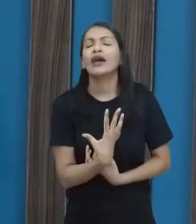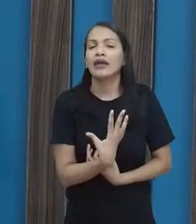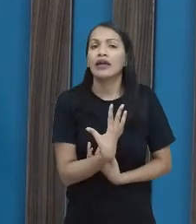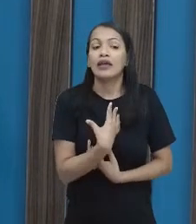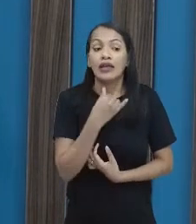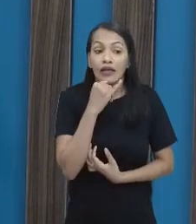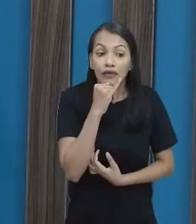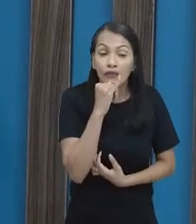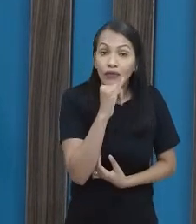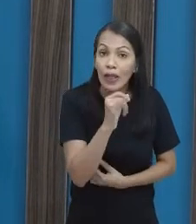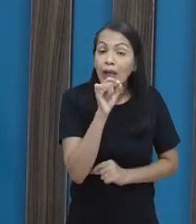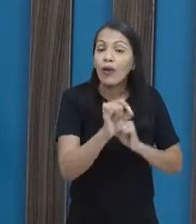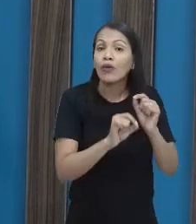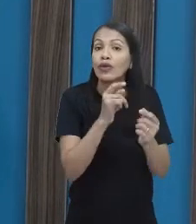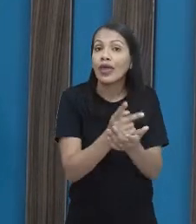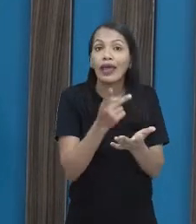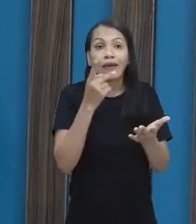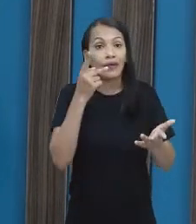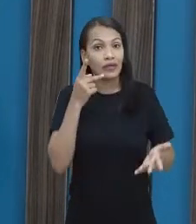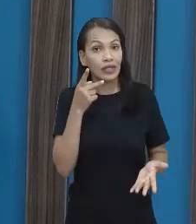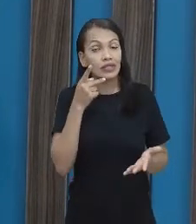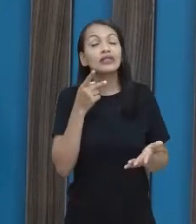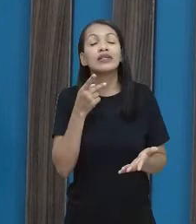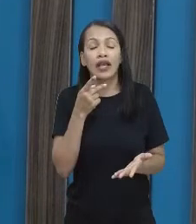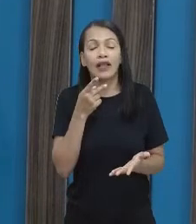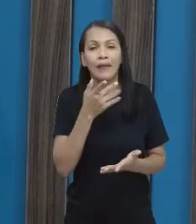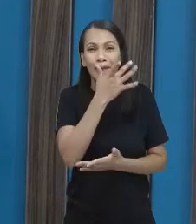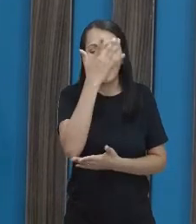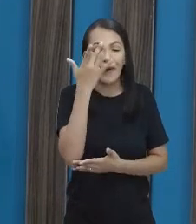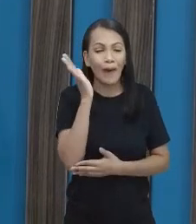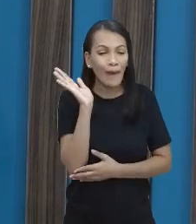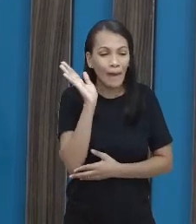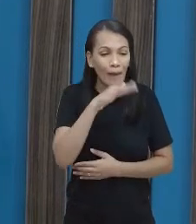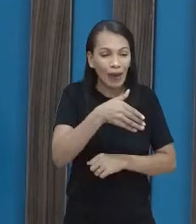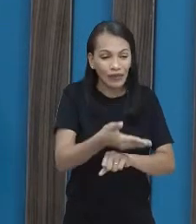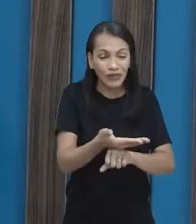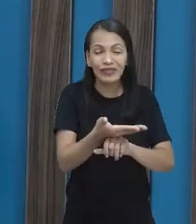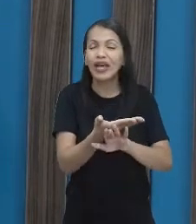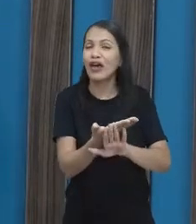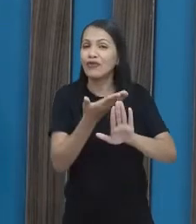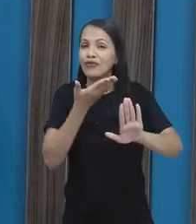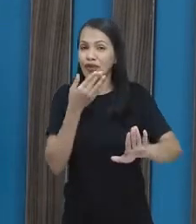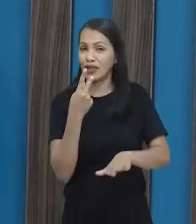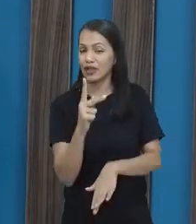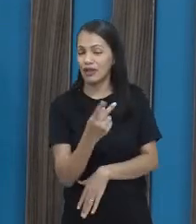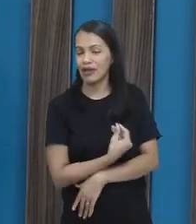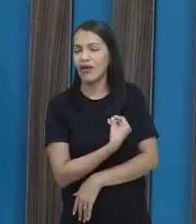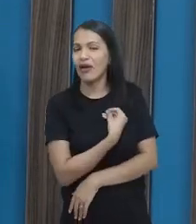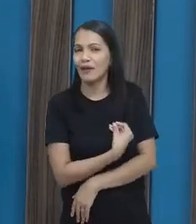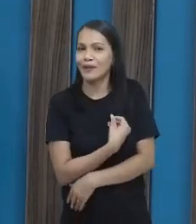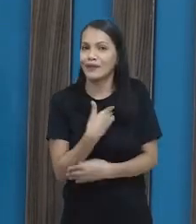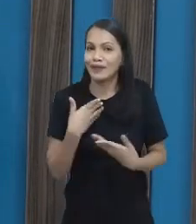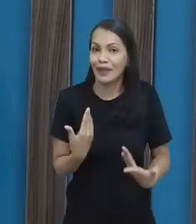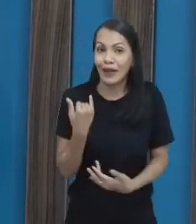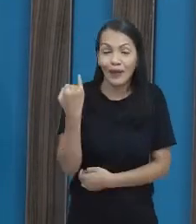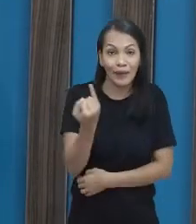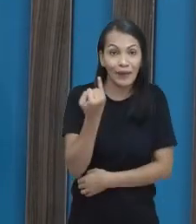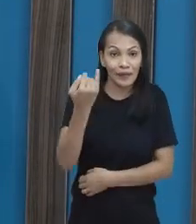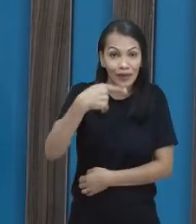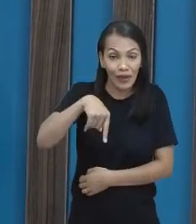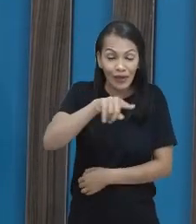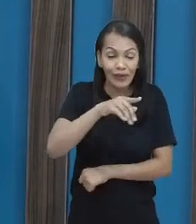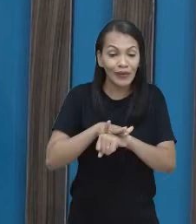que esse mal que está se aproximando de você se afaste. Então é muito importante que vocês conversem com alguém